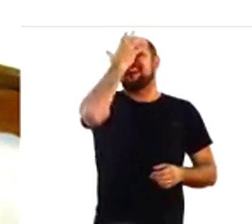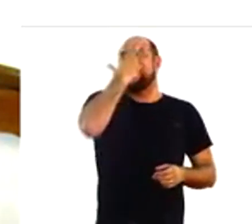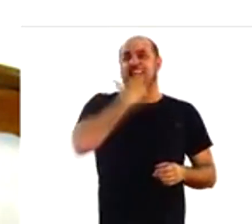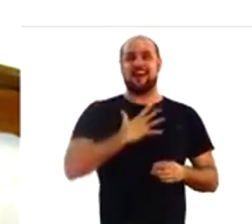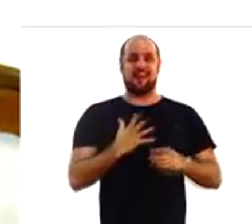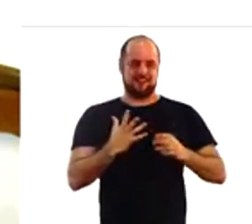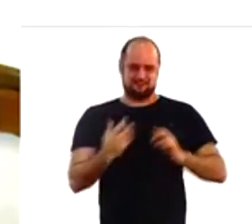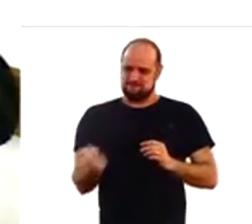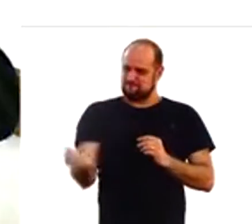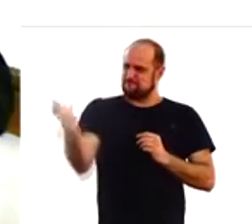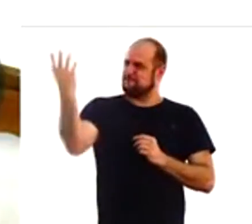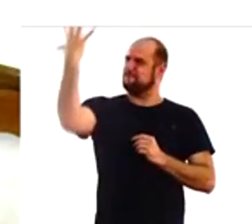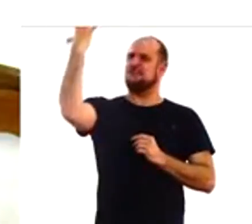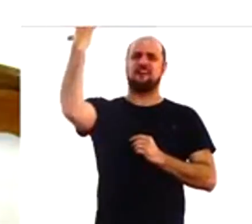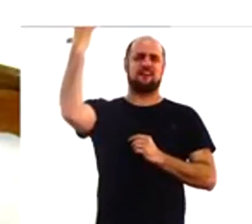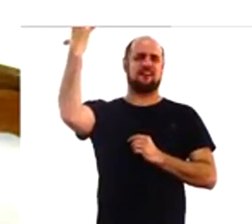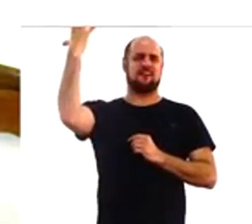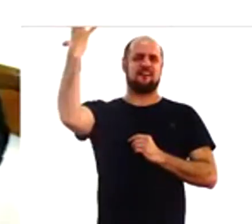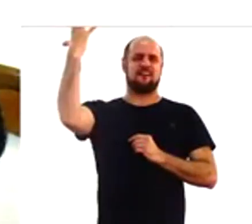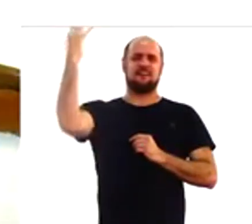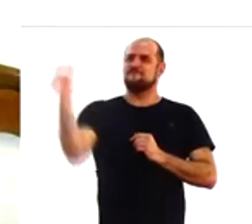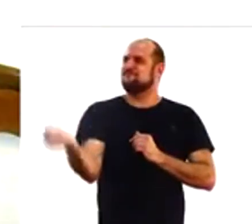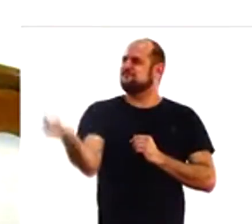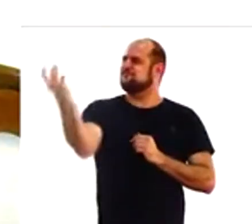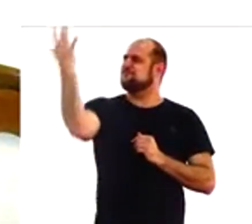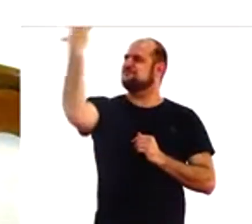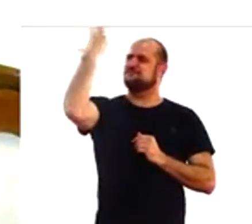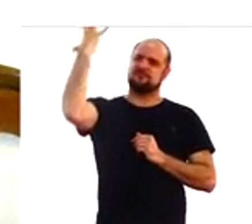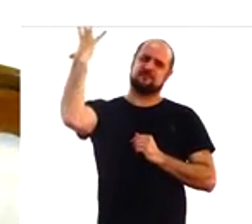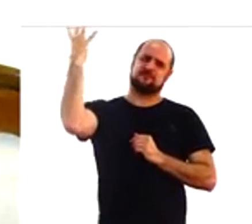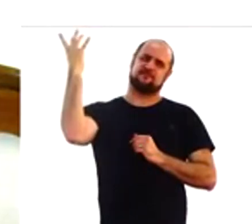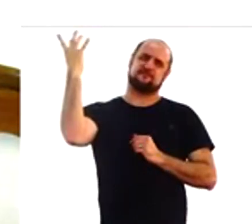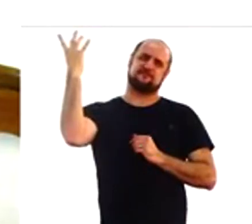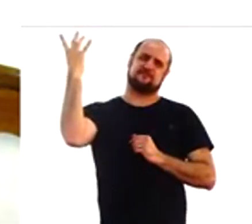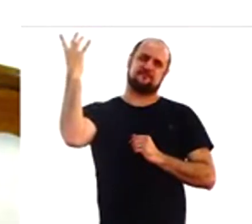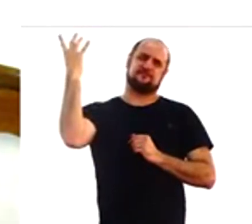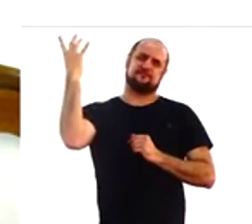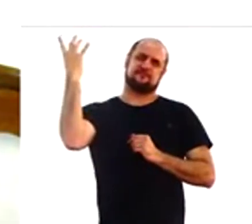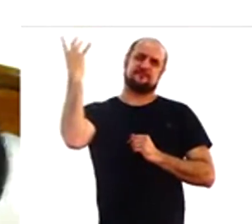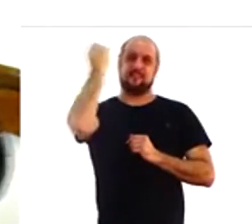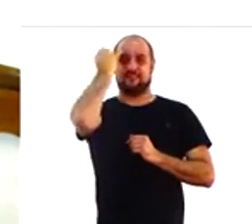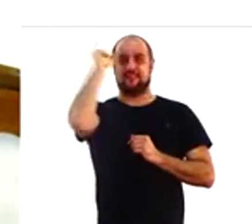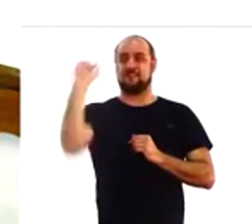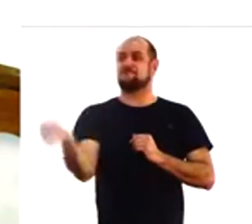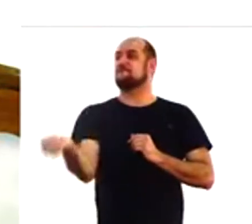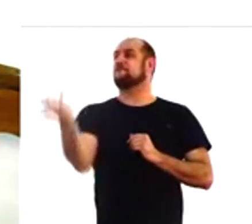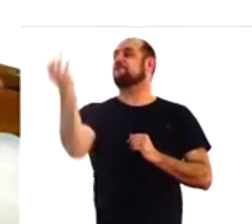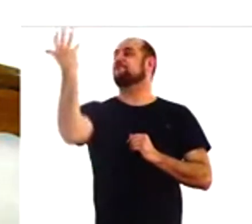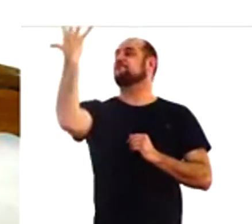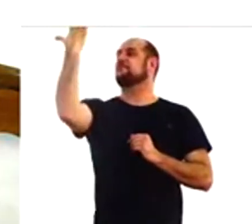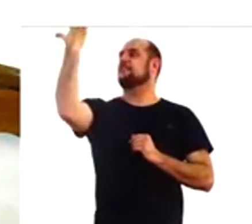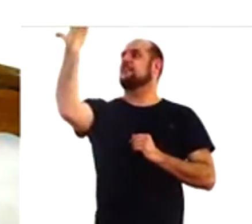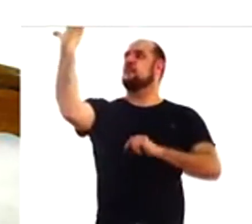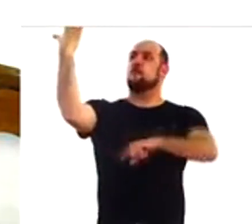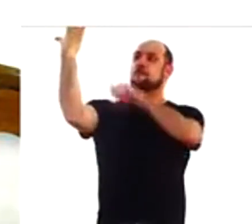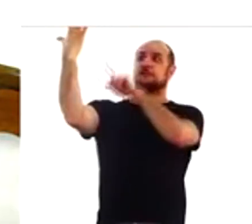se manifestou, apareceu. O termo original aqui é epifania, ou seja, Deus é vivo